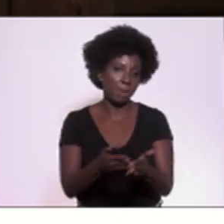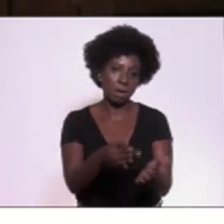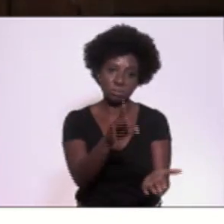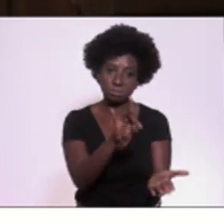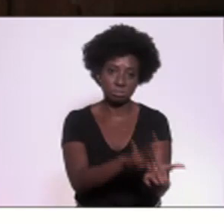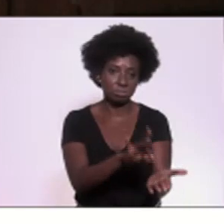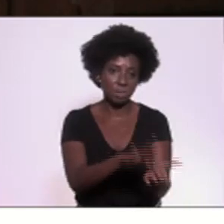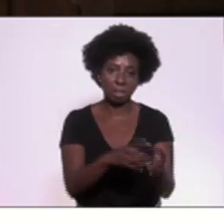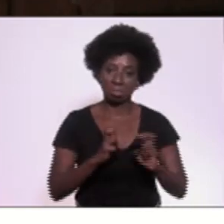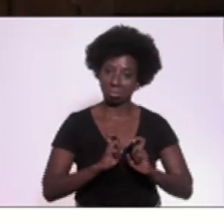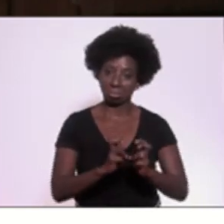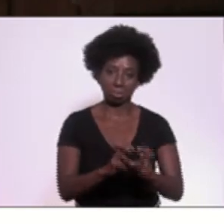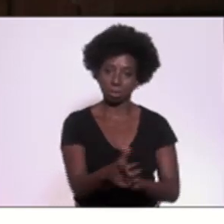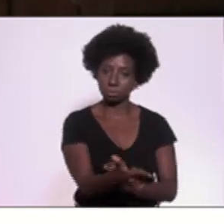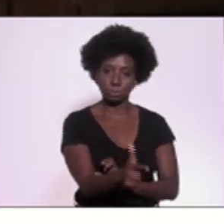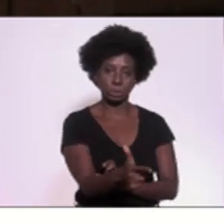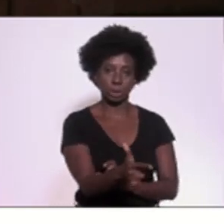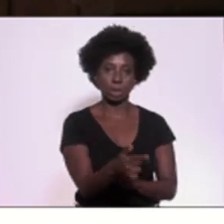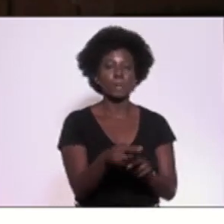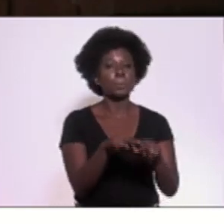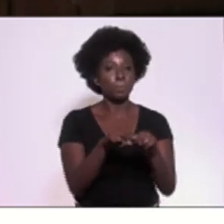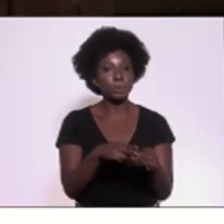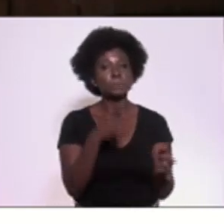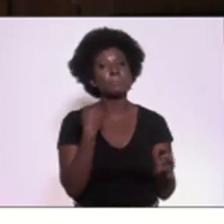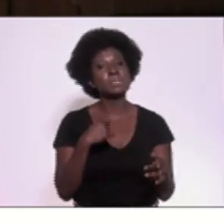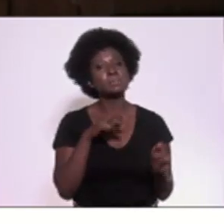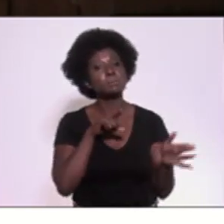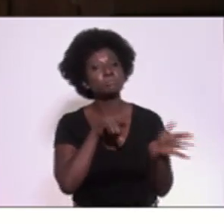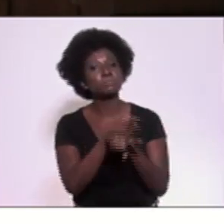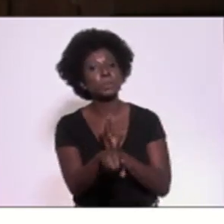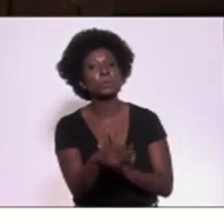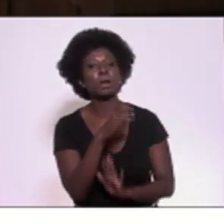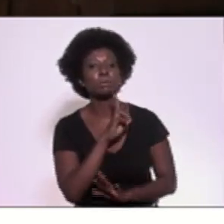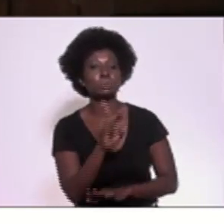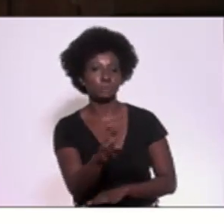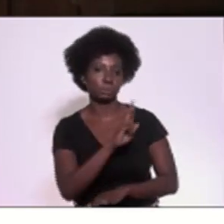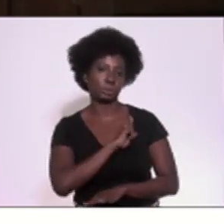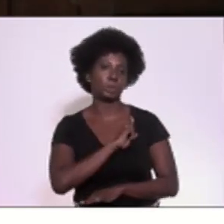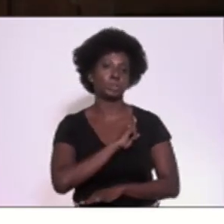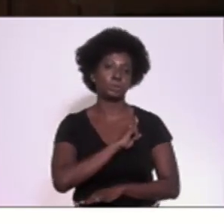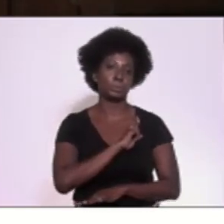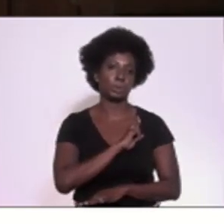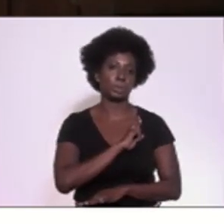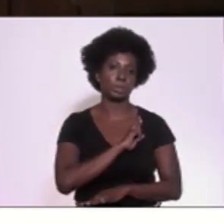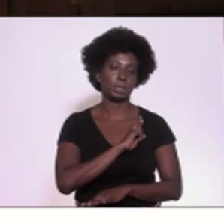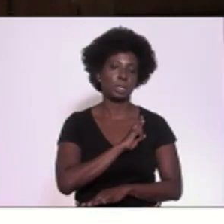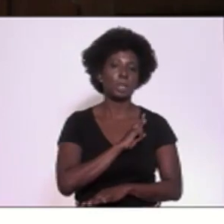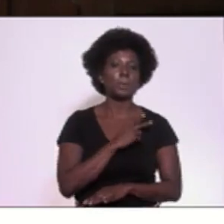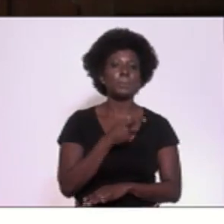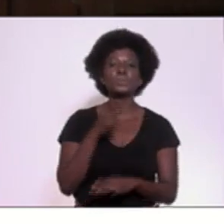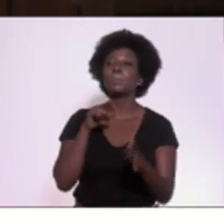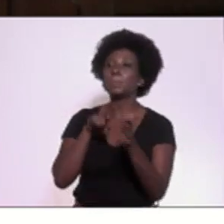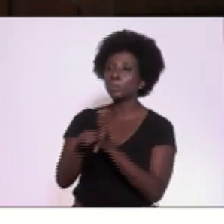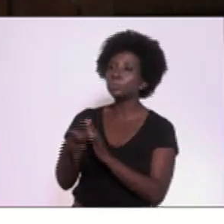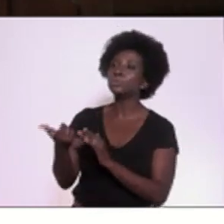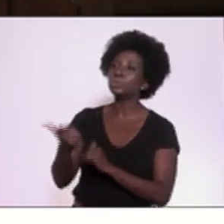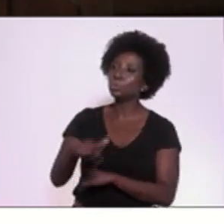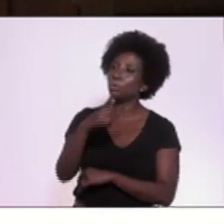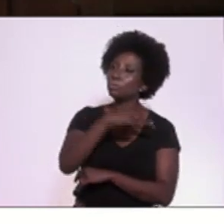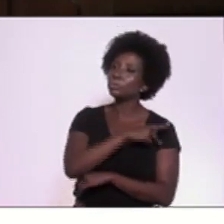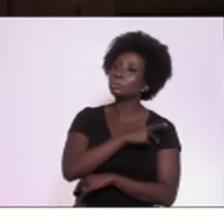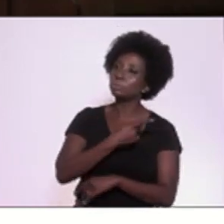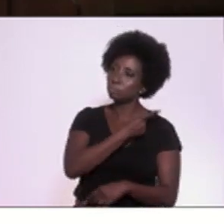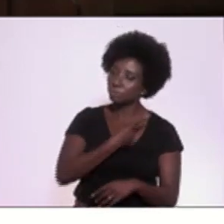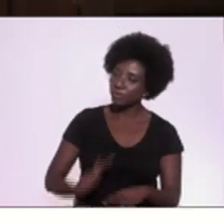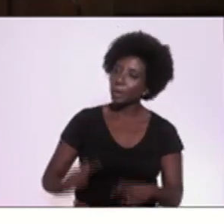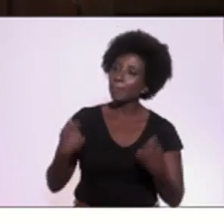são essas perguntas que nós devemos responder. E fica aqui a minha pressão ao atual governo do estado, que possa ter um olhar muito mais cuidadoso